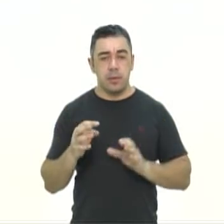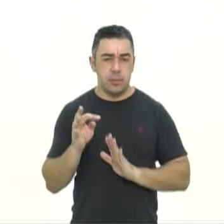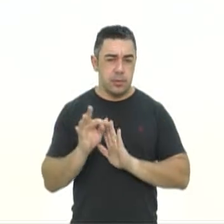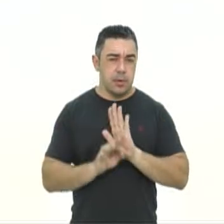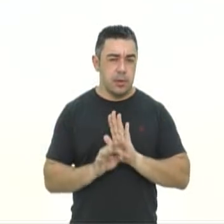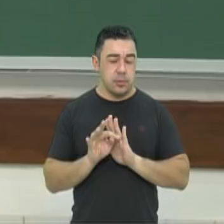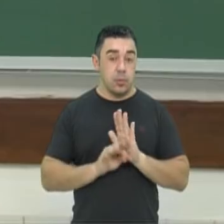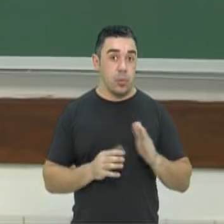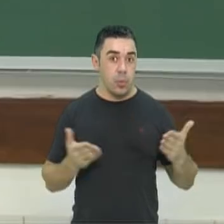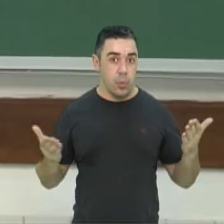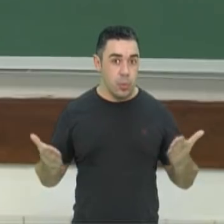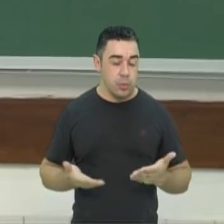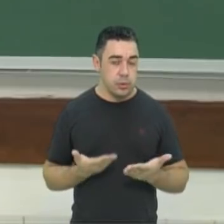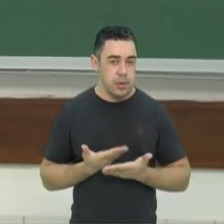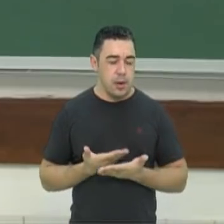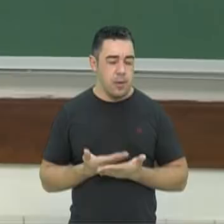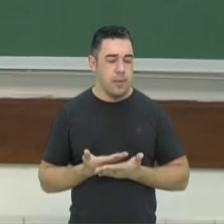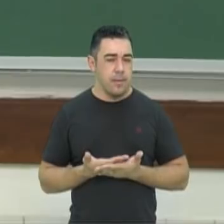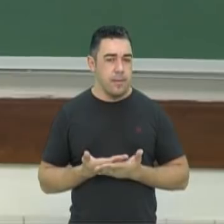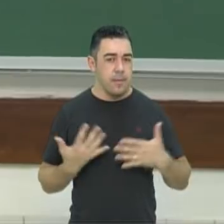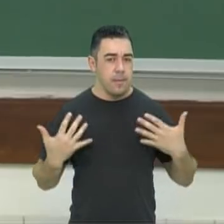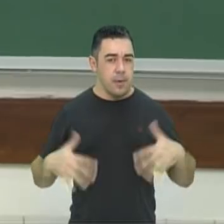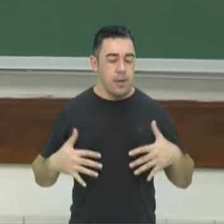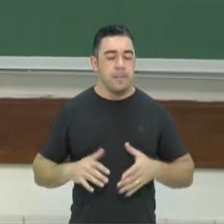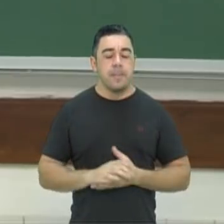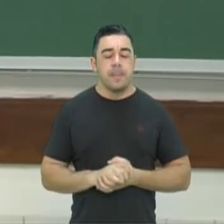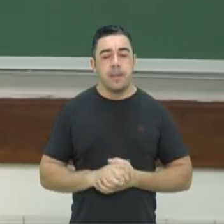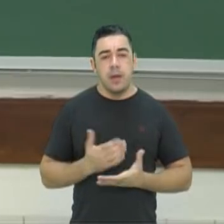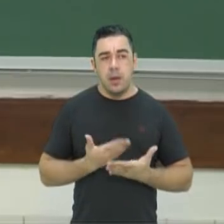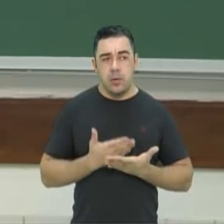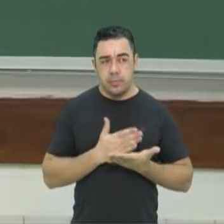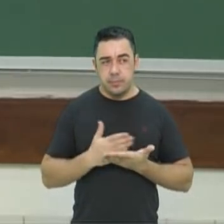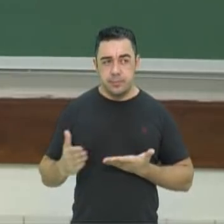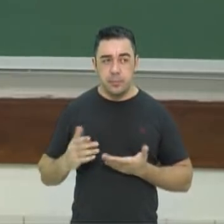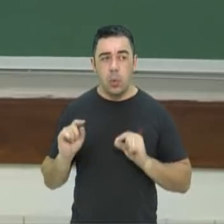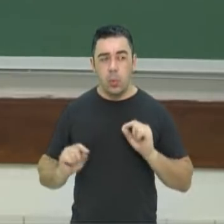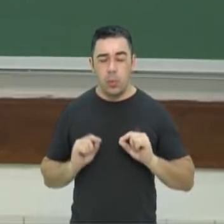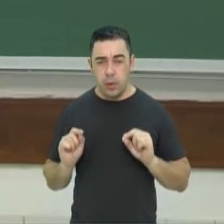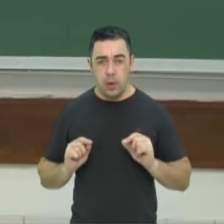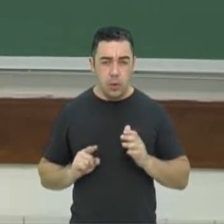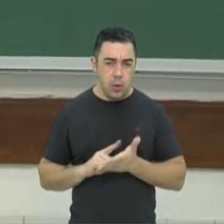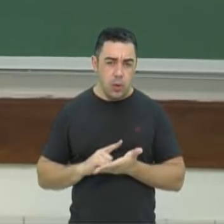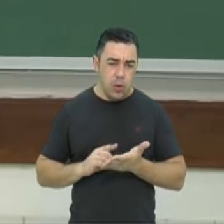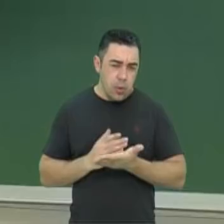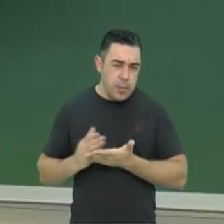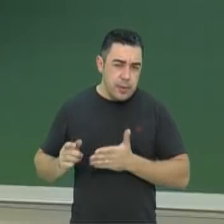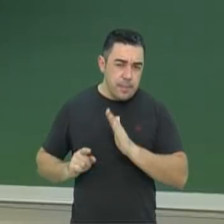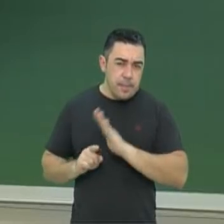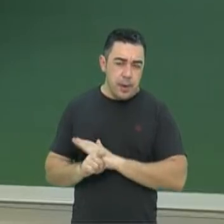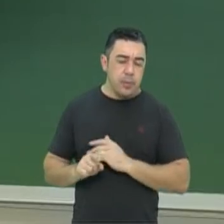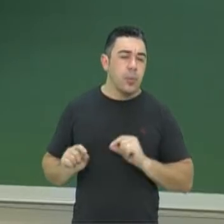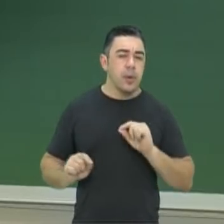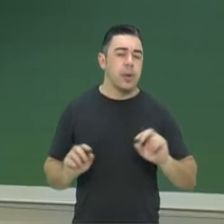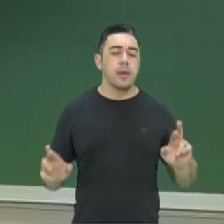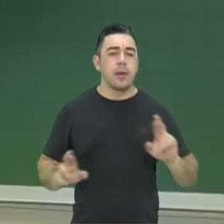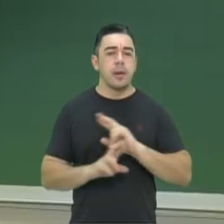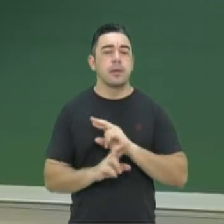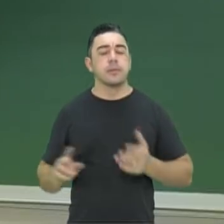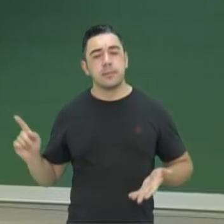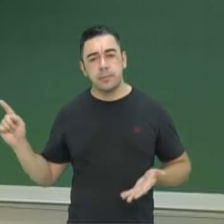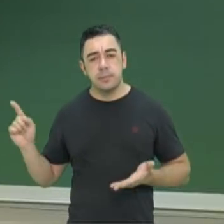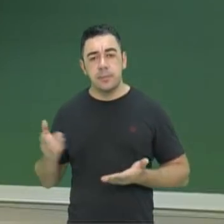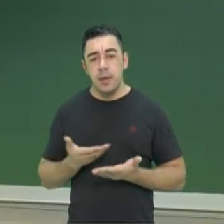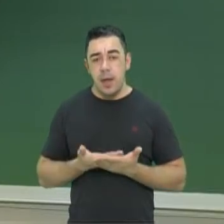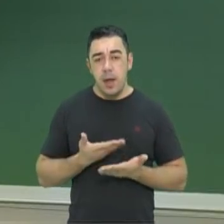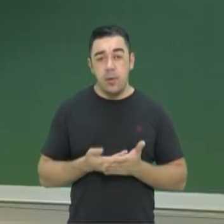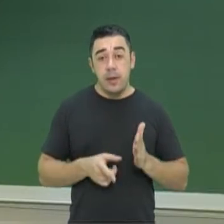texto. Tudo isso para a aula de hoje. Mas para nós iniciarmos, nós vamos com um quiz. E esse quiz tem relação com o quê? Com a nossa